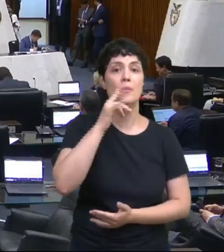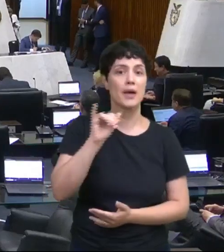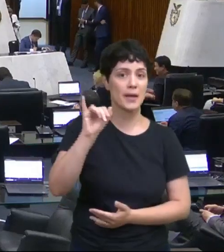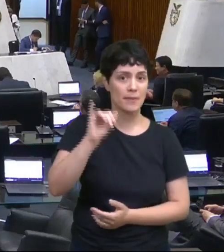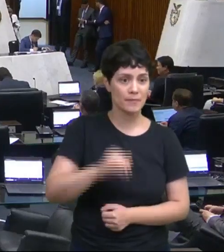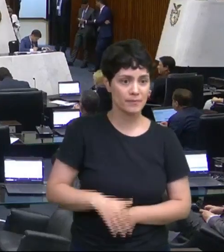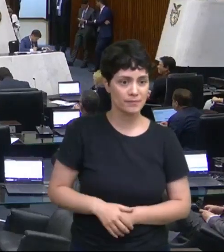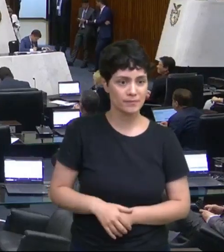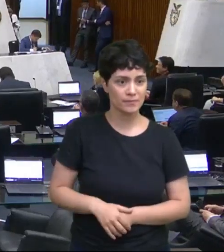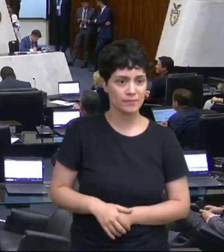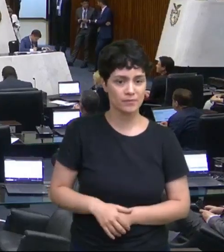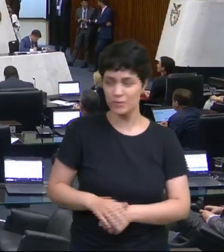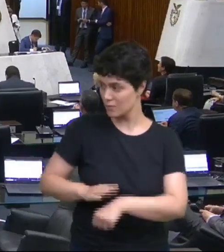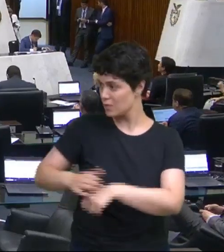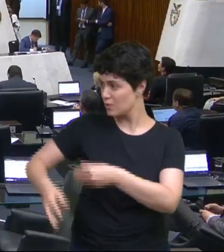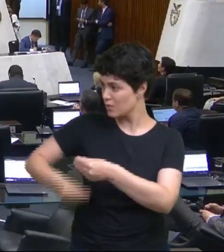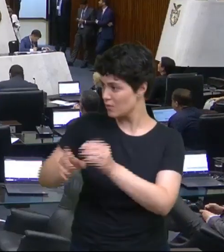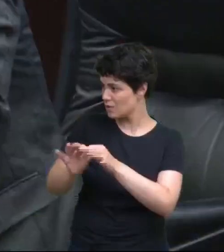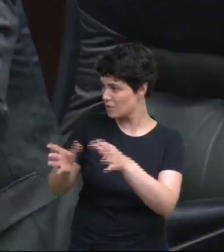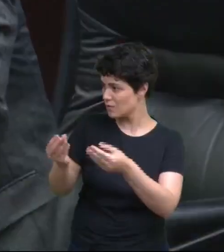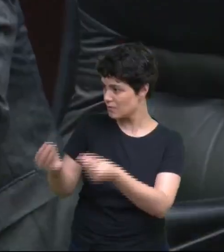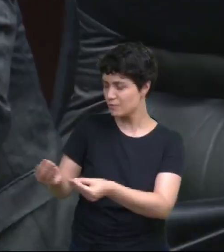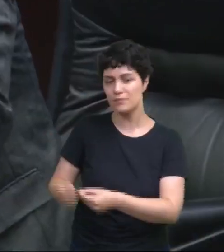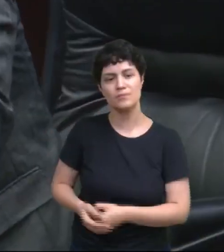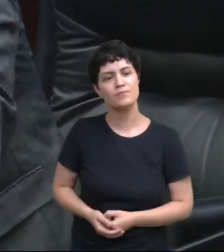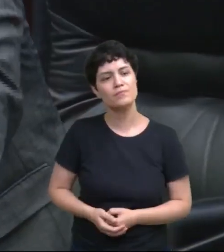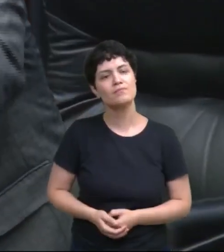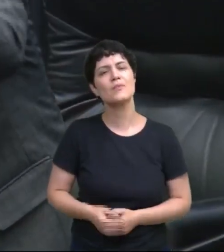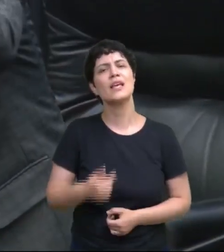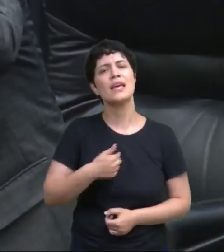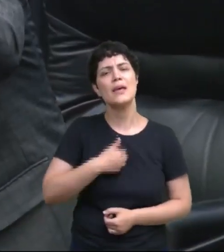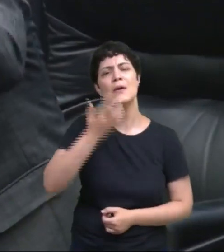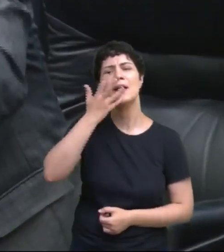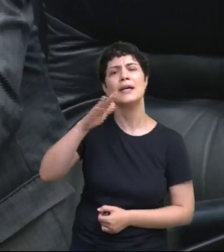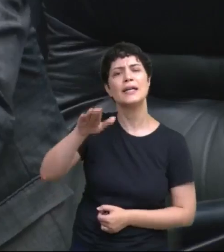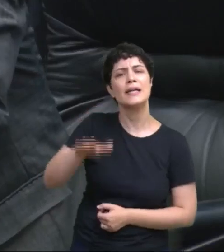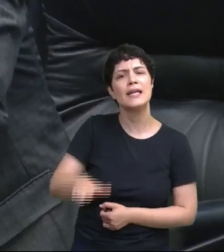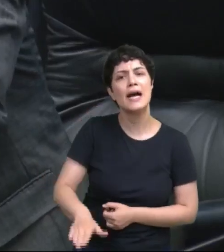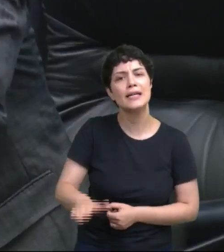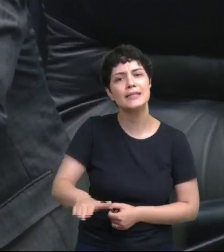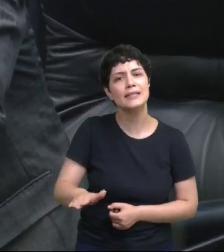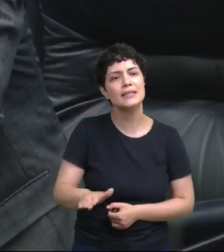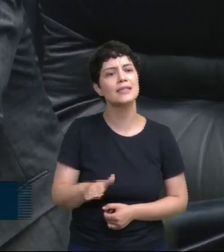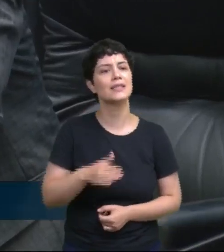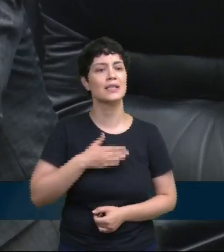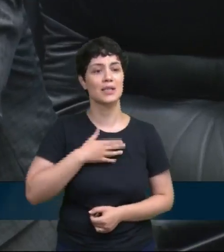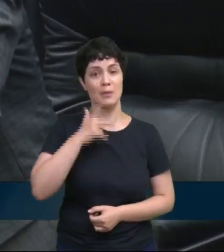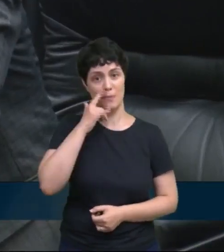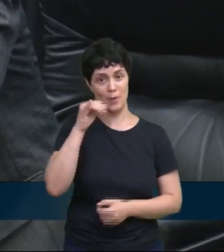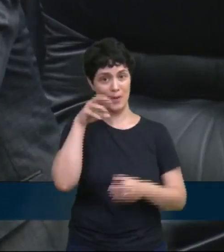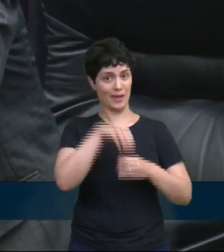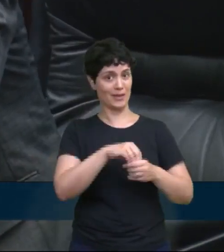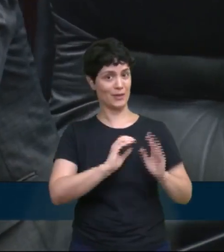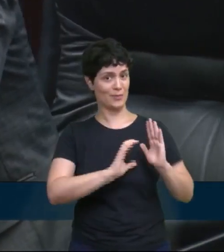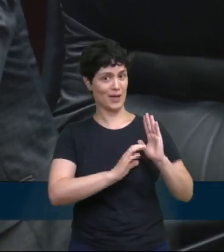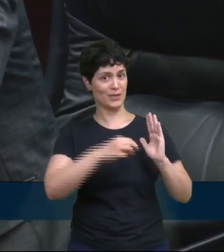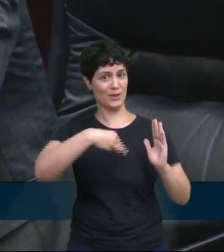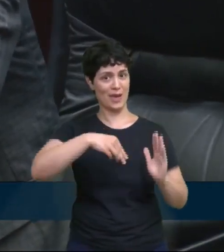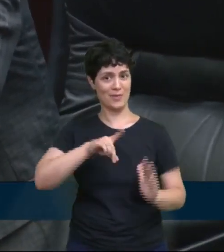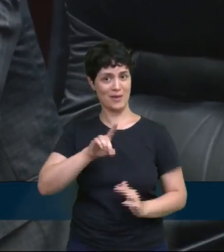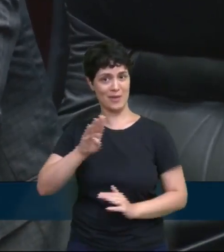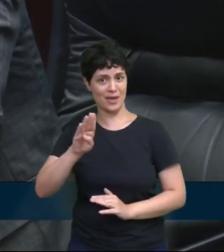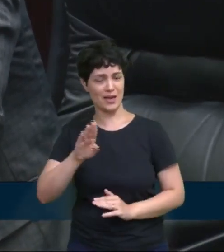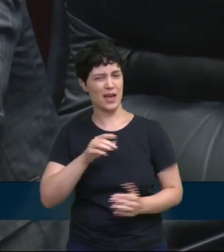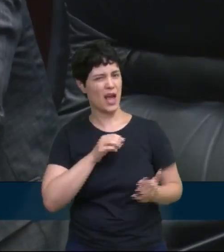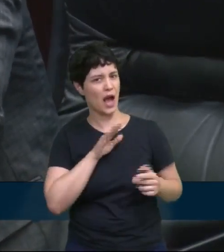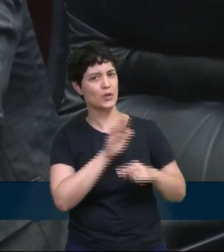Pois não, o tempo que eu necessário. aprendi a gostar desde criança. Fiz campanha quando criança, que meu pai era do MDB e ajudou o seu pai lá atrás.